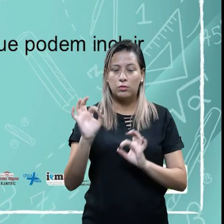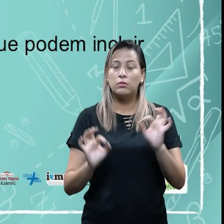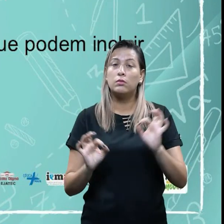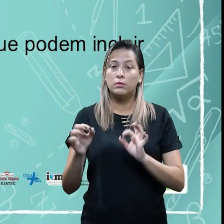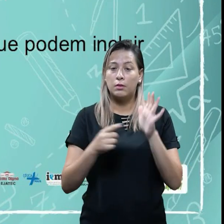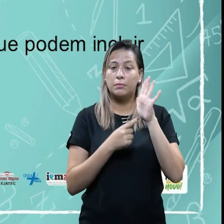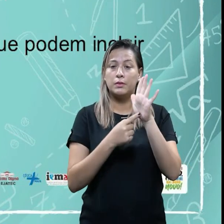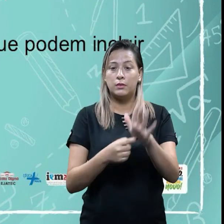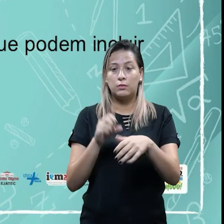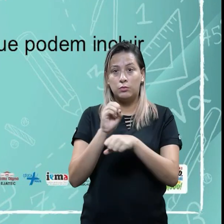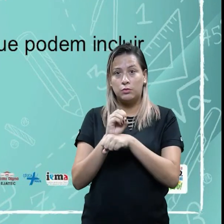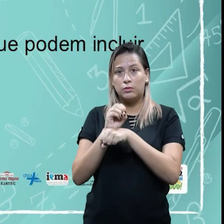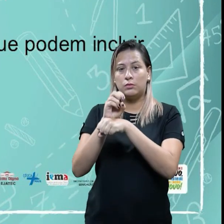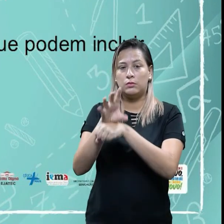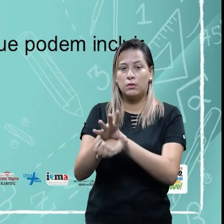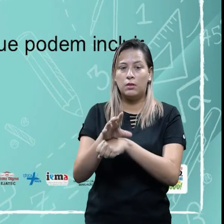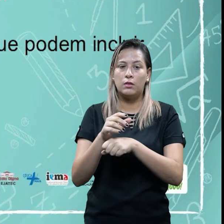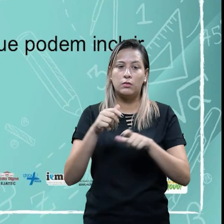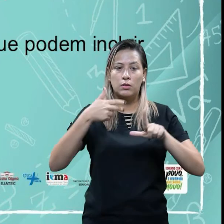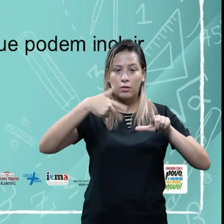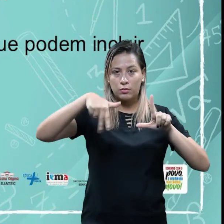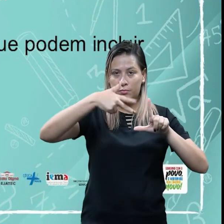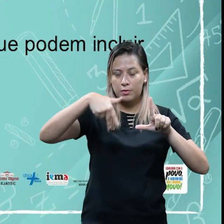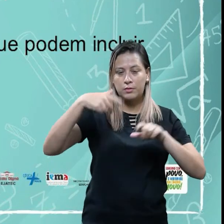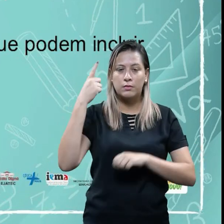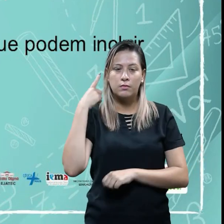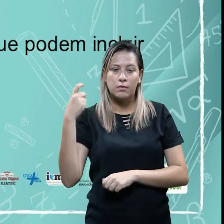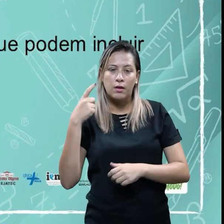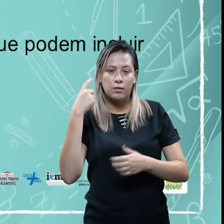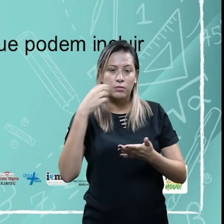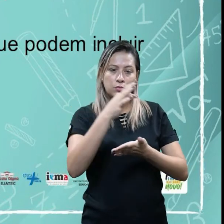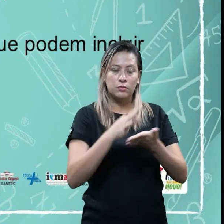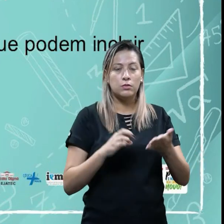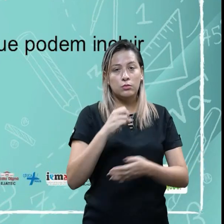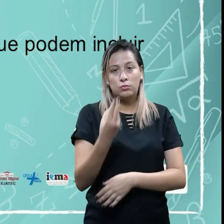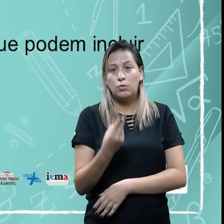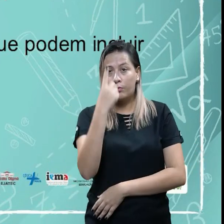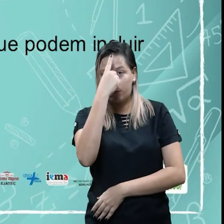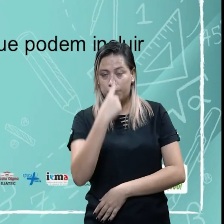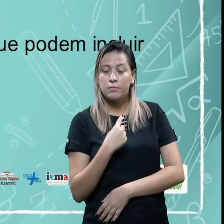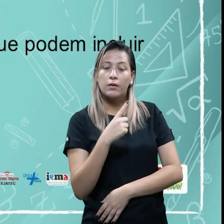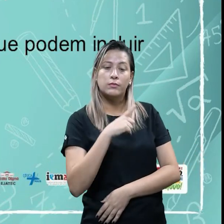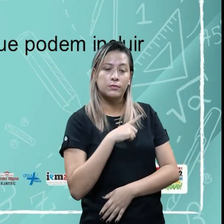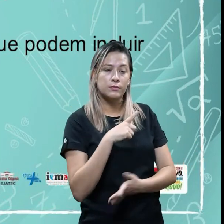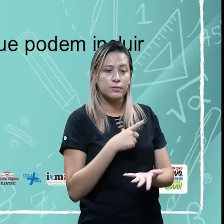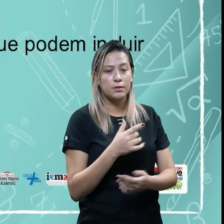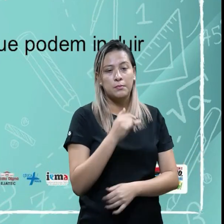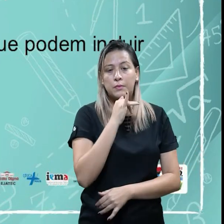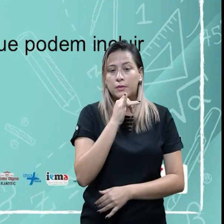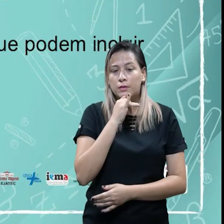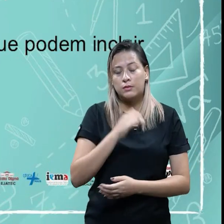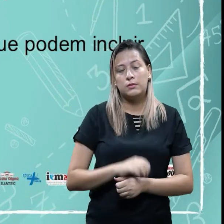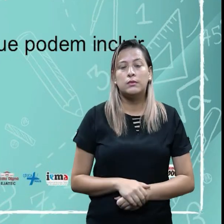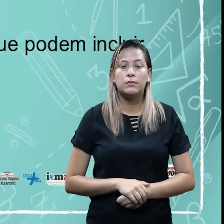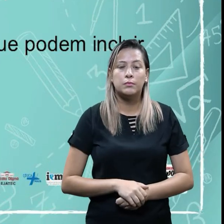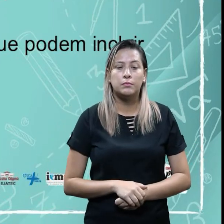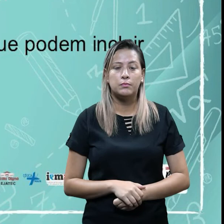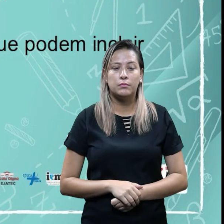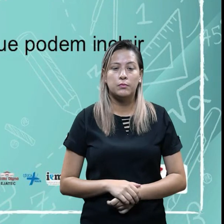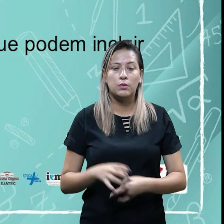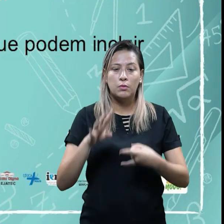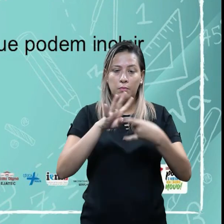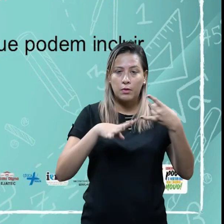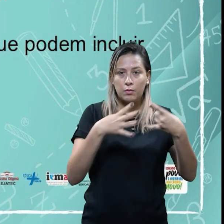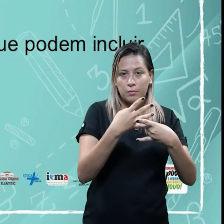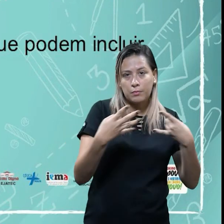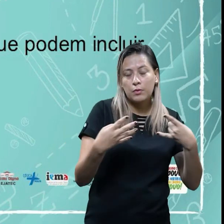de slides que podem incluir animação, áudio, texto e imagens. Como exemplo, nós temos o PowerPoint, que